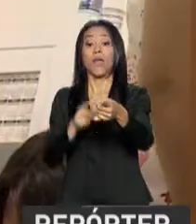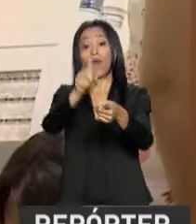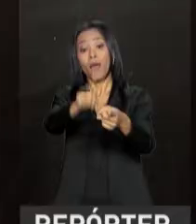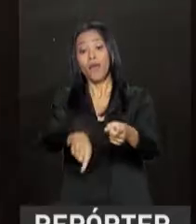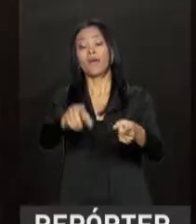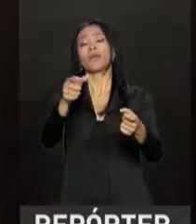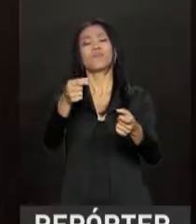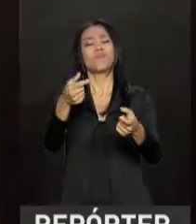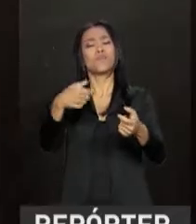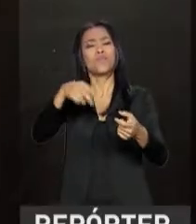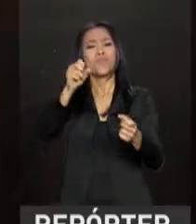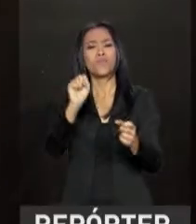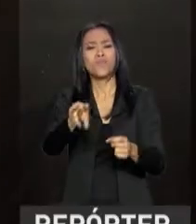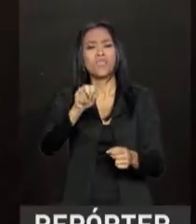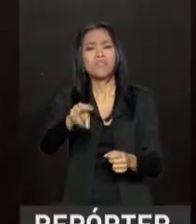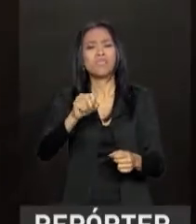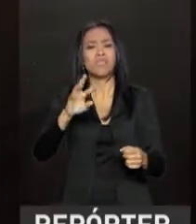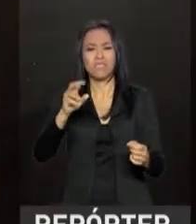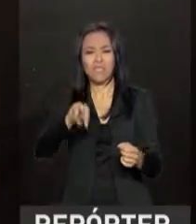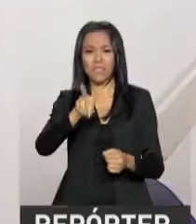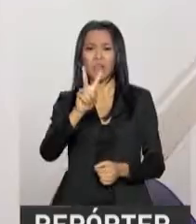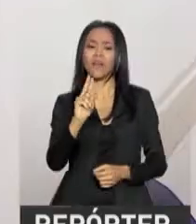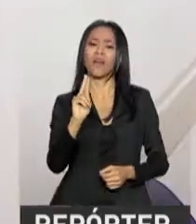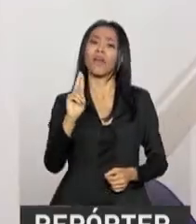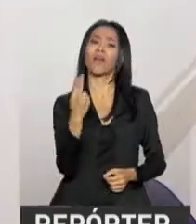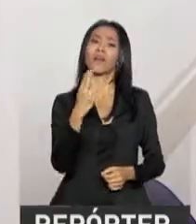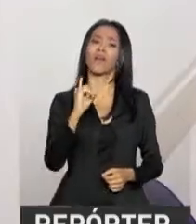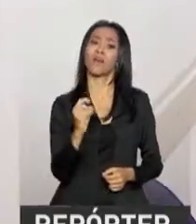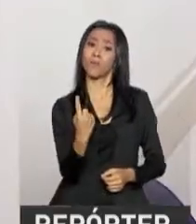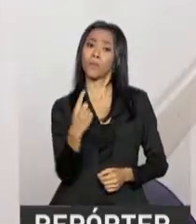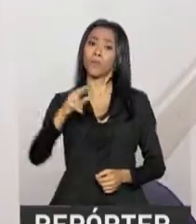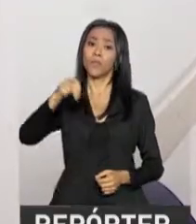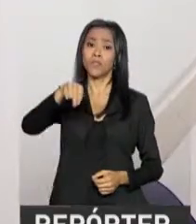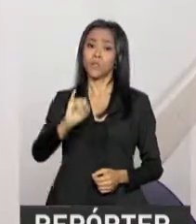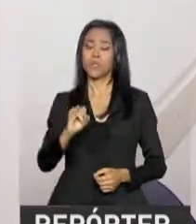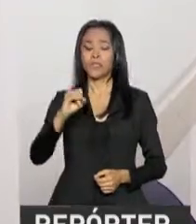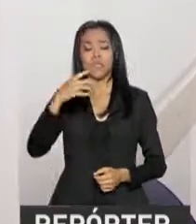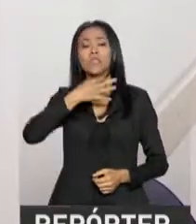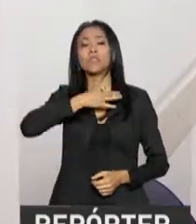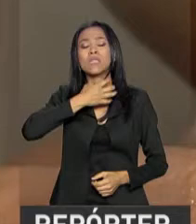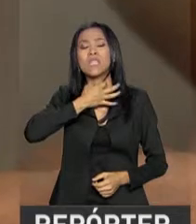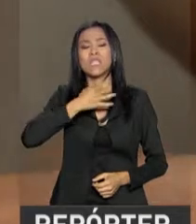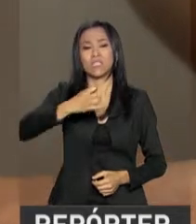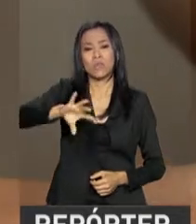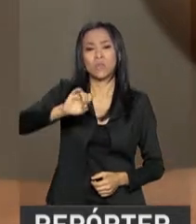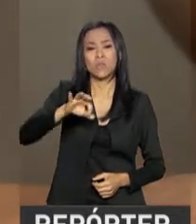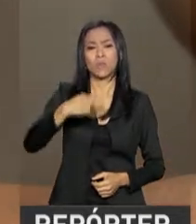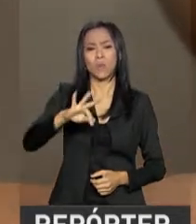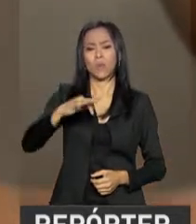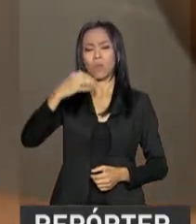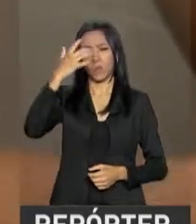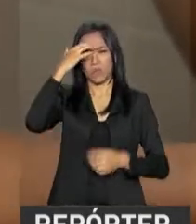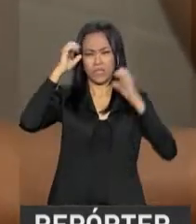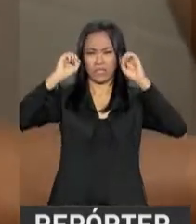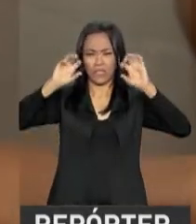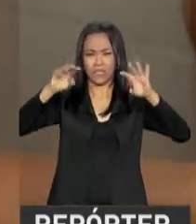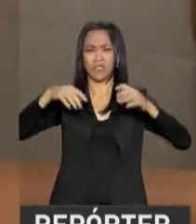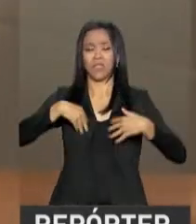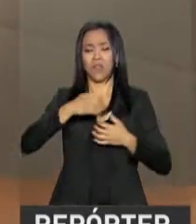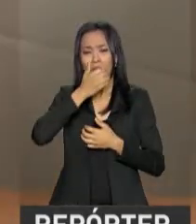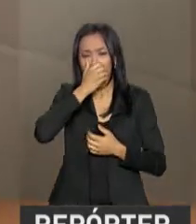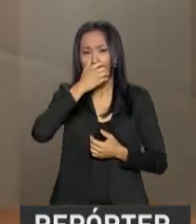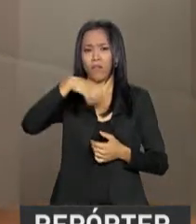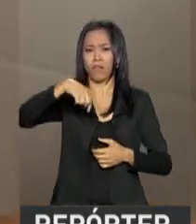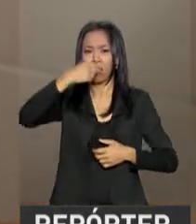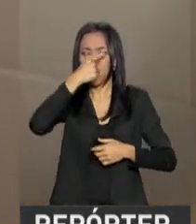e provoca febre alta dor muscular de garganta e de cabeça tosse e coriza a transmissão acontece pelo